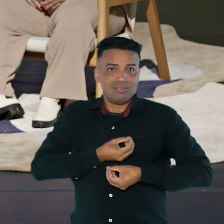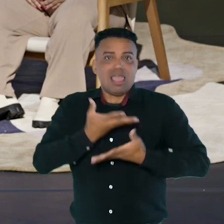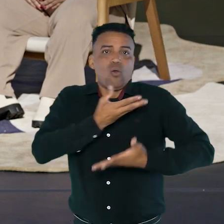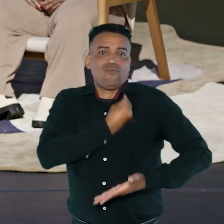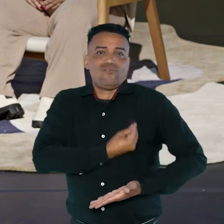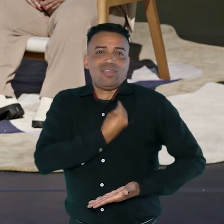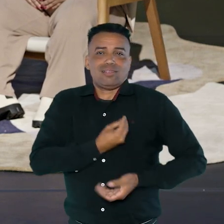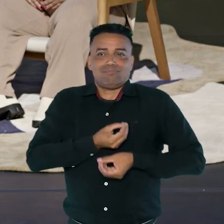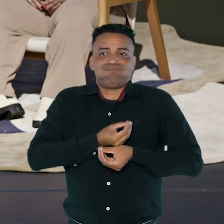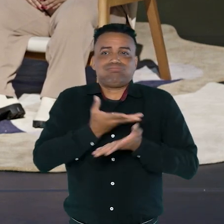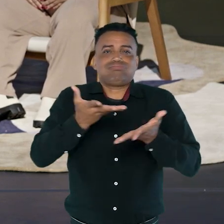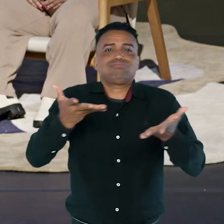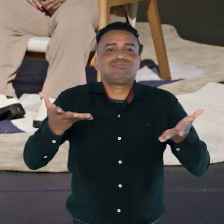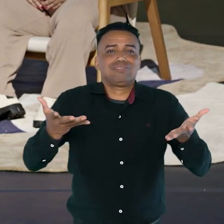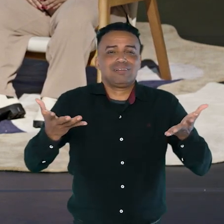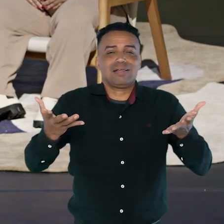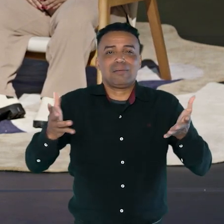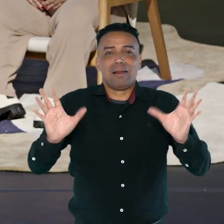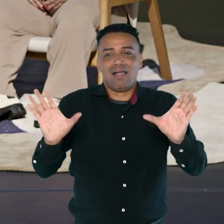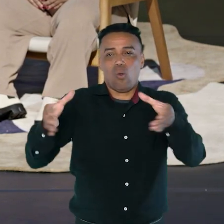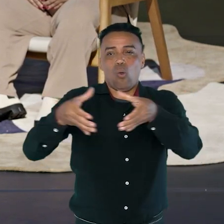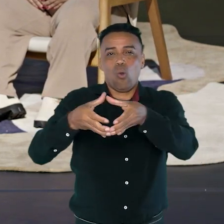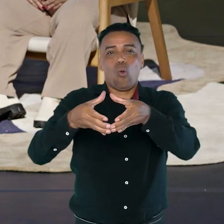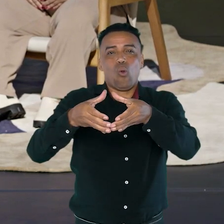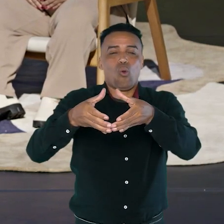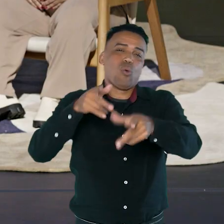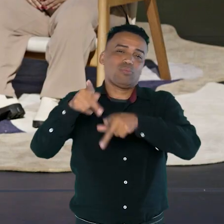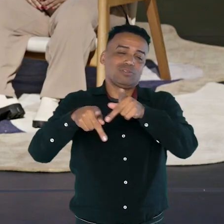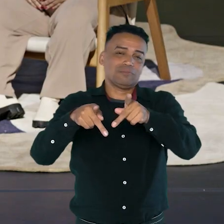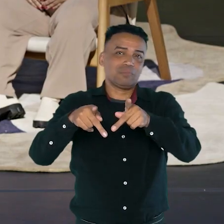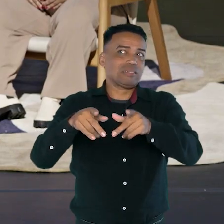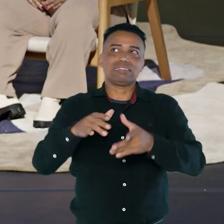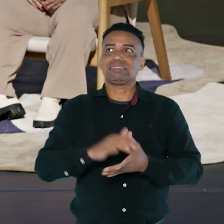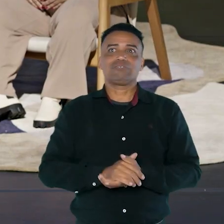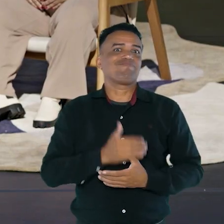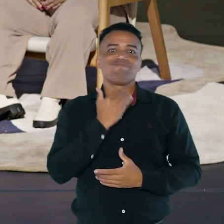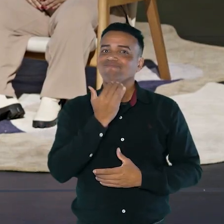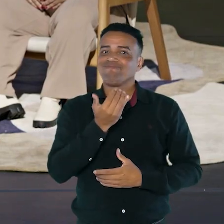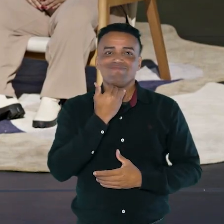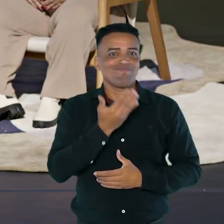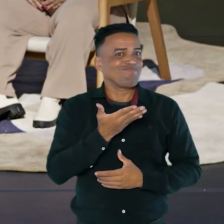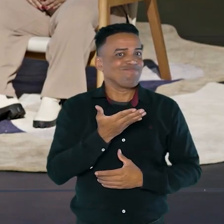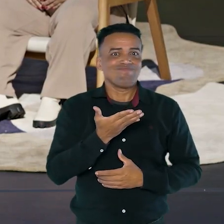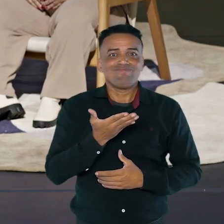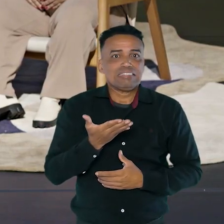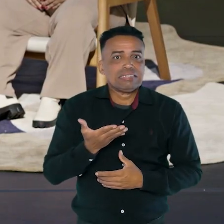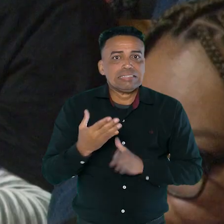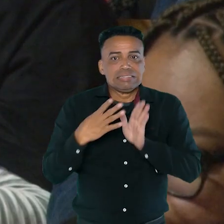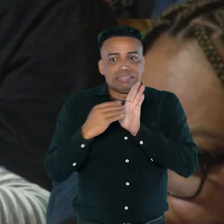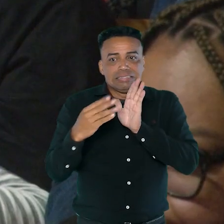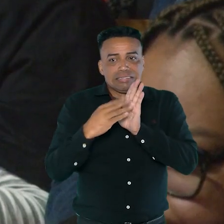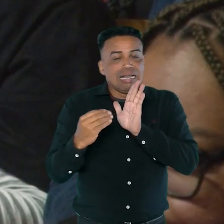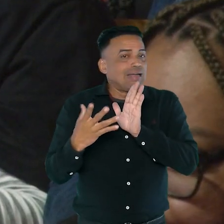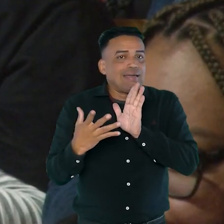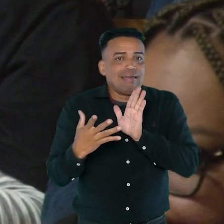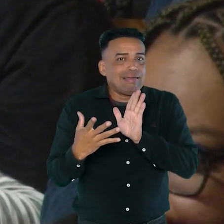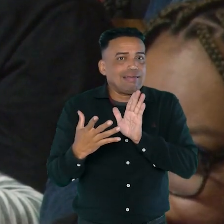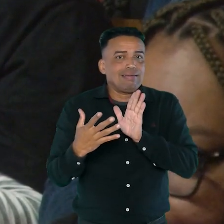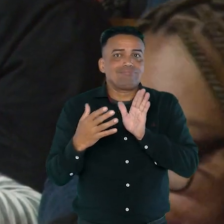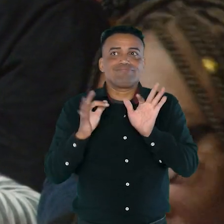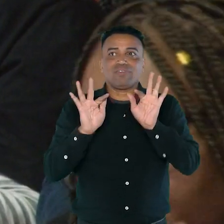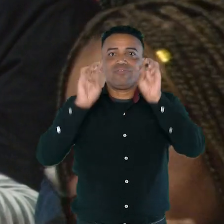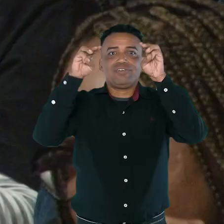para aquela comunidade e a gente entende que não dá para ser cover de si mesmo. A gente encerrou um